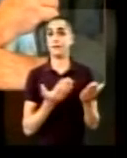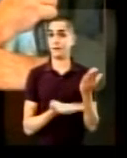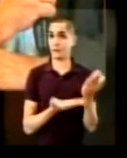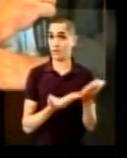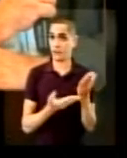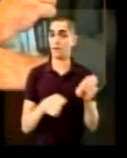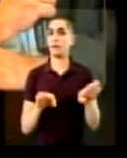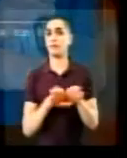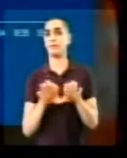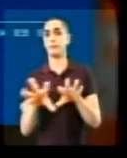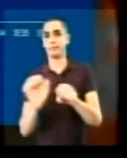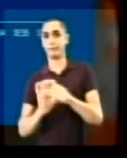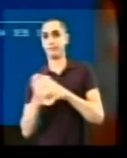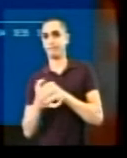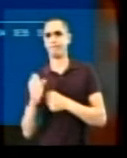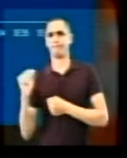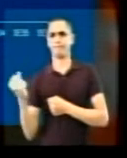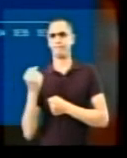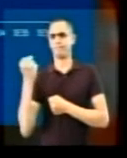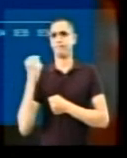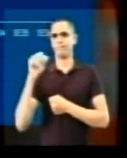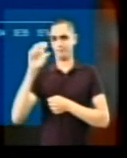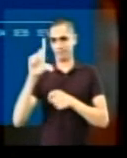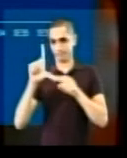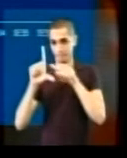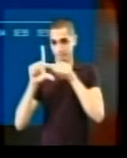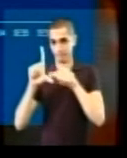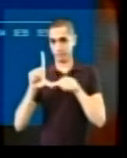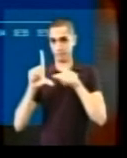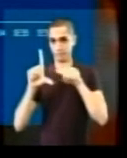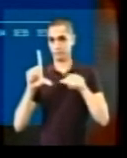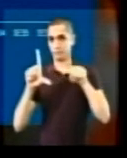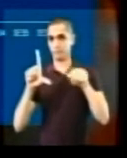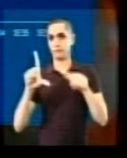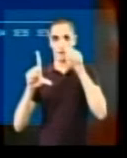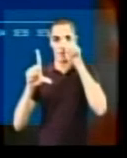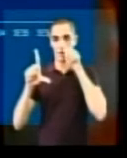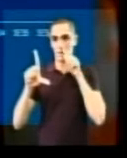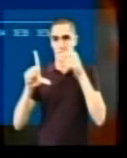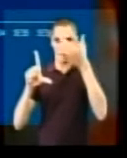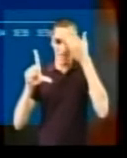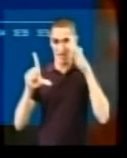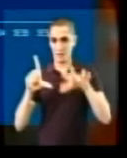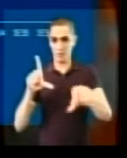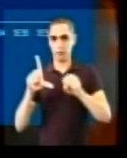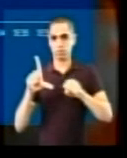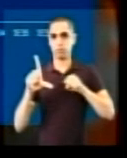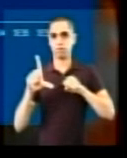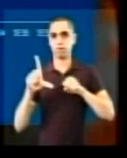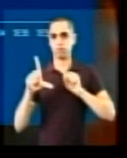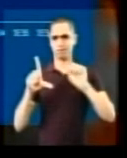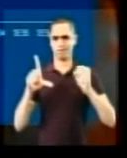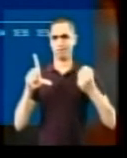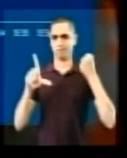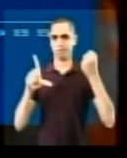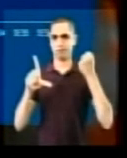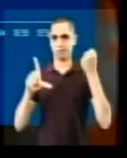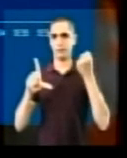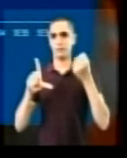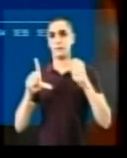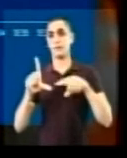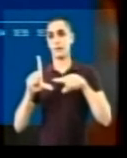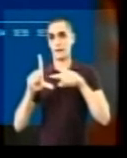linha amarela, você vai ver os casos graves. Nós estamos tendo uma queda gradativa, tá